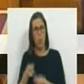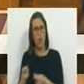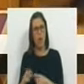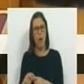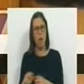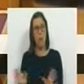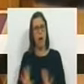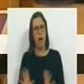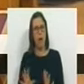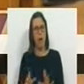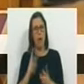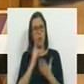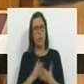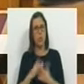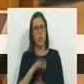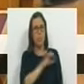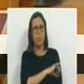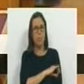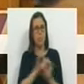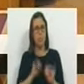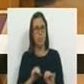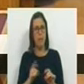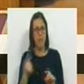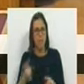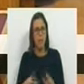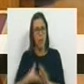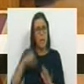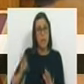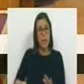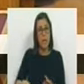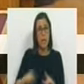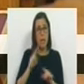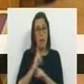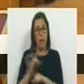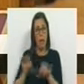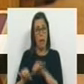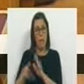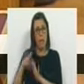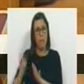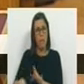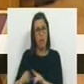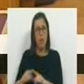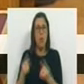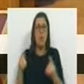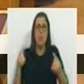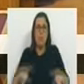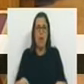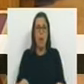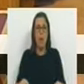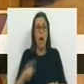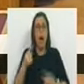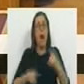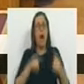sem nenhum estudos, deve ser eliminado o glifosato só porque